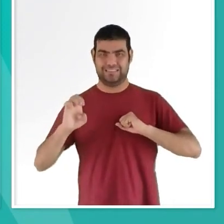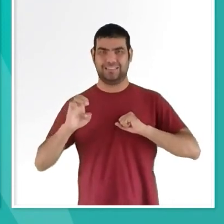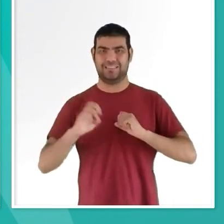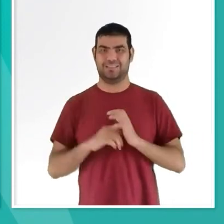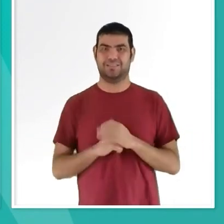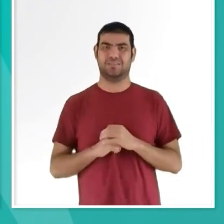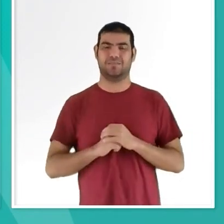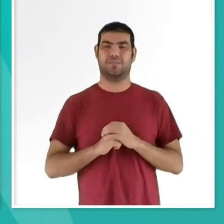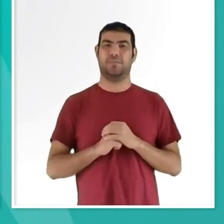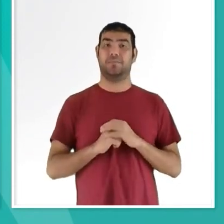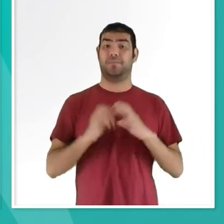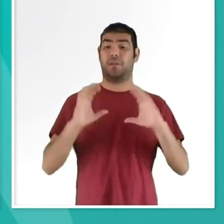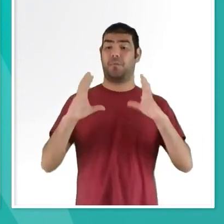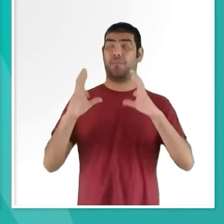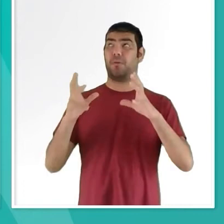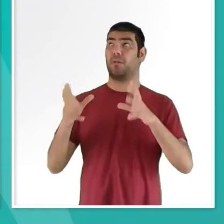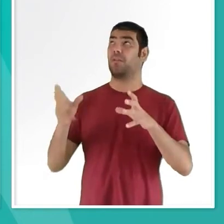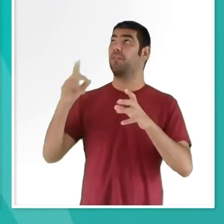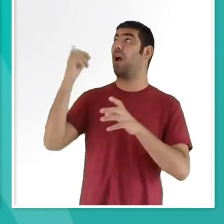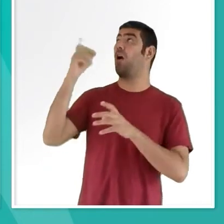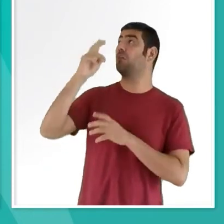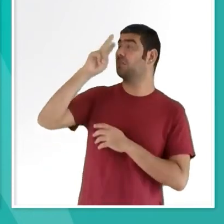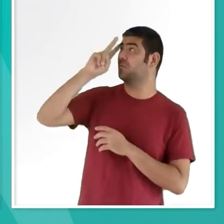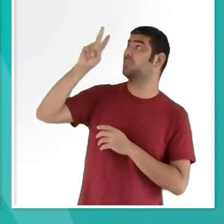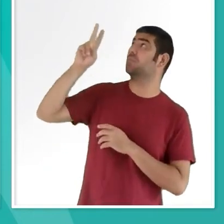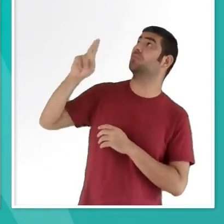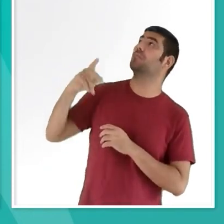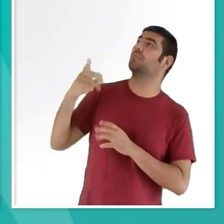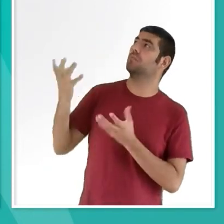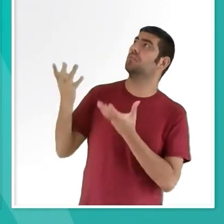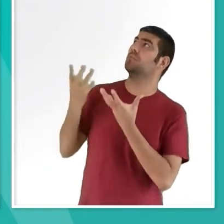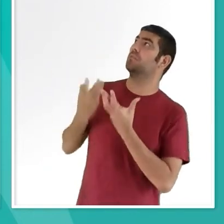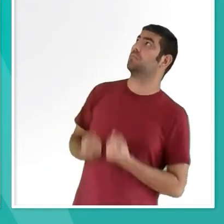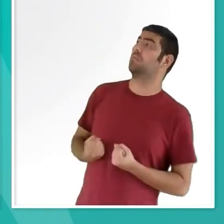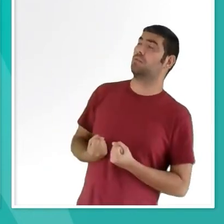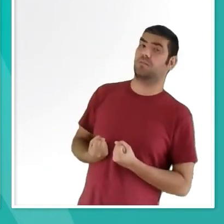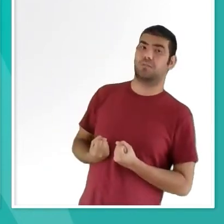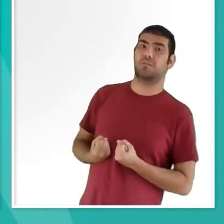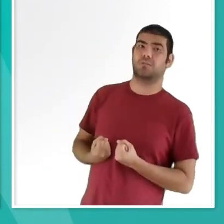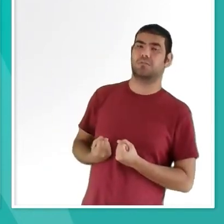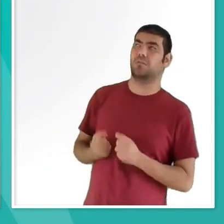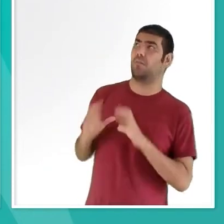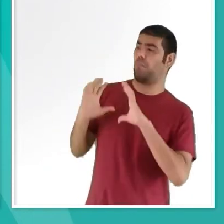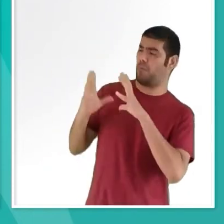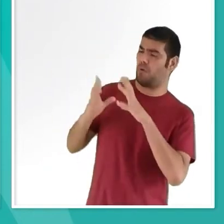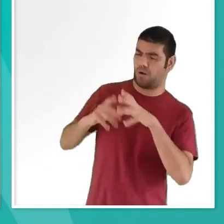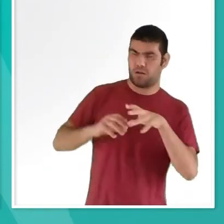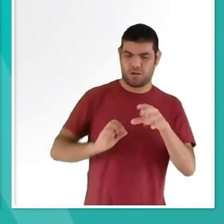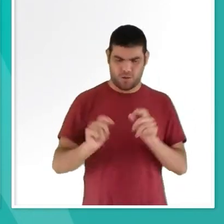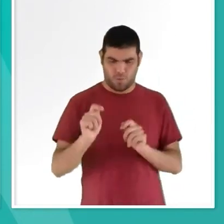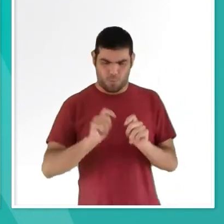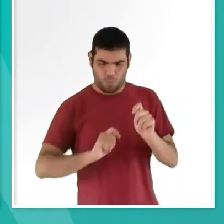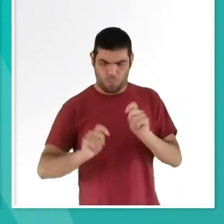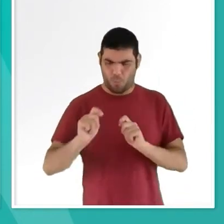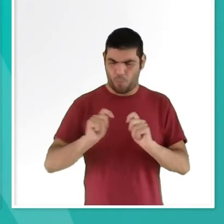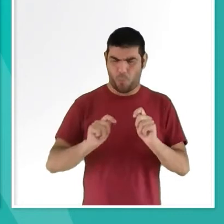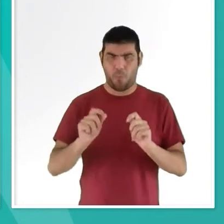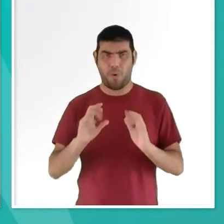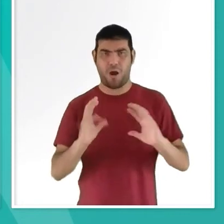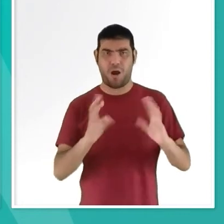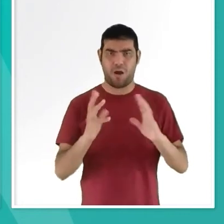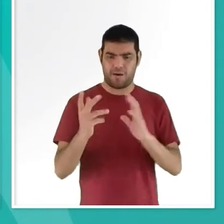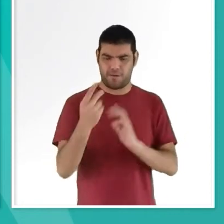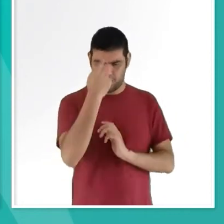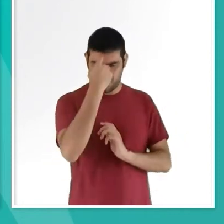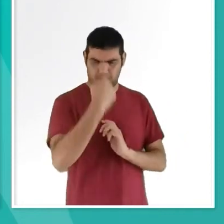vem alta, saber receber a bola, né, trazer ela para o chão, mantendo ela próxima do corpo, é